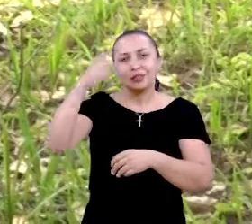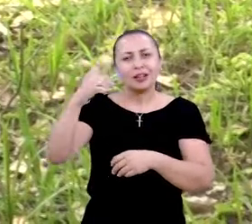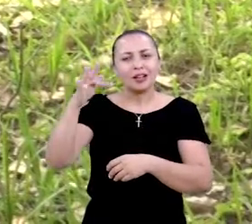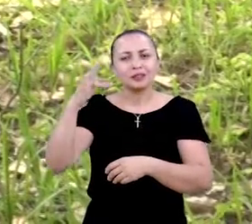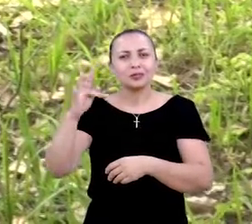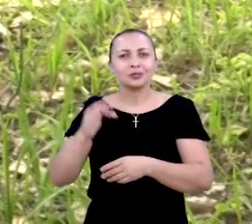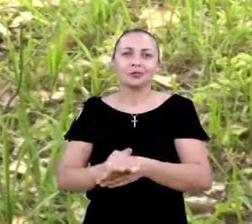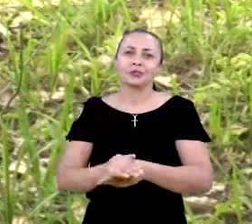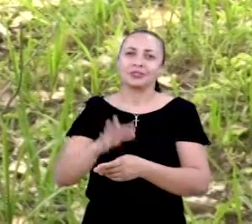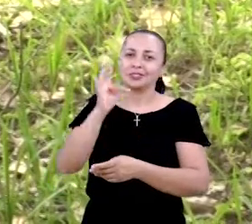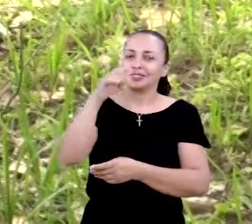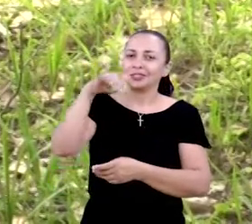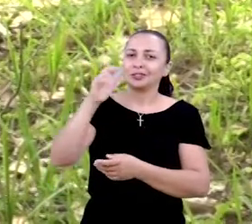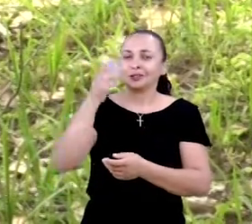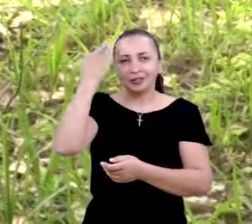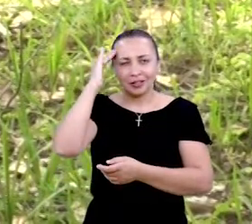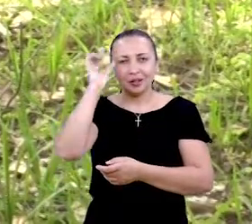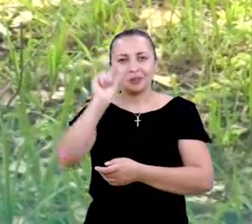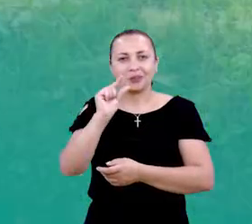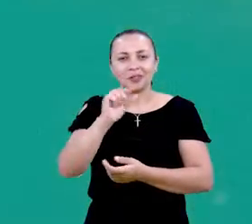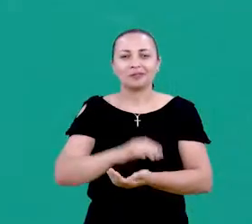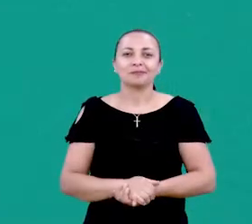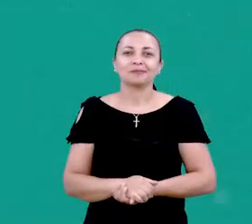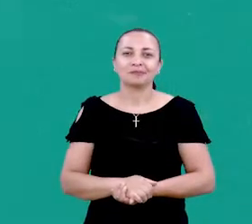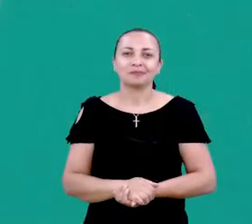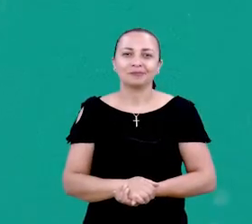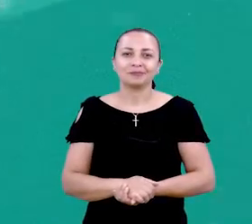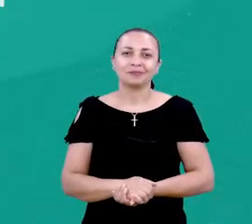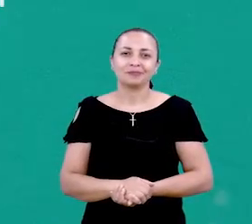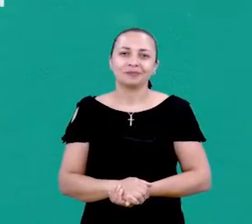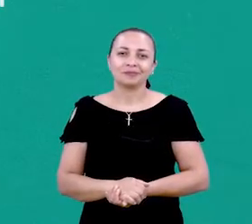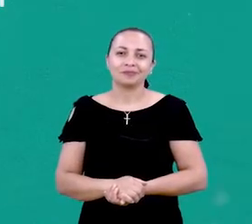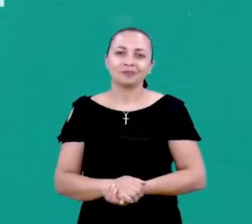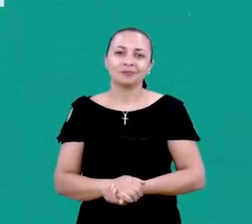tendinite. Vamos entender mais sobre essa pesquisa?